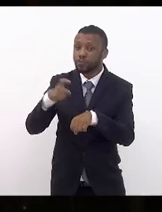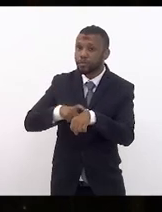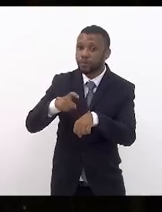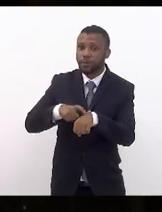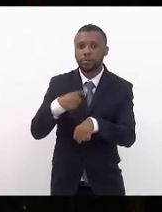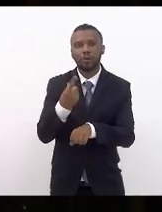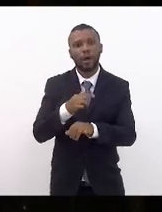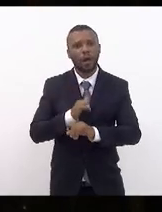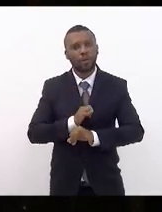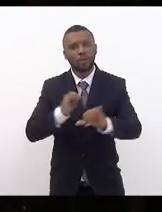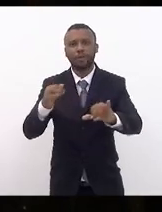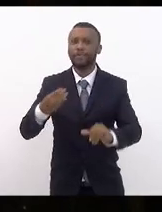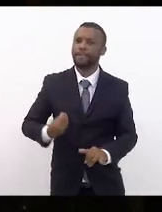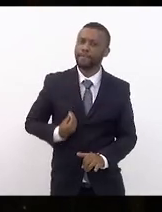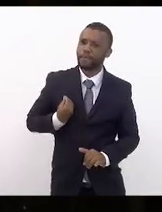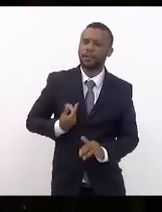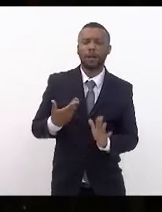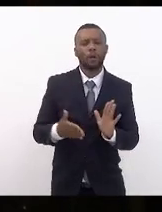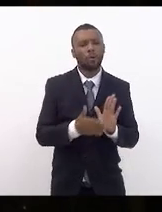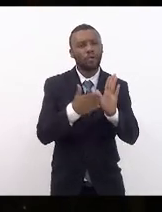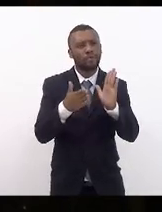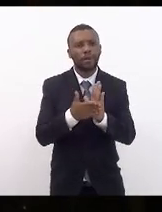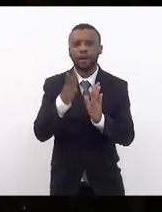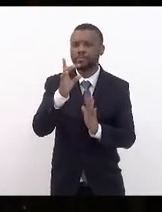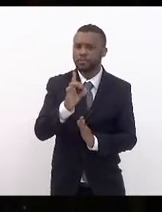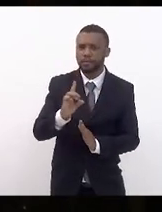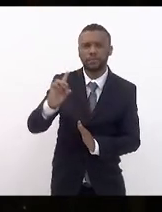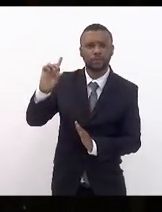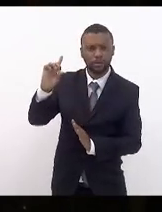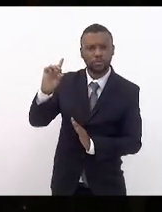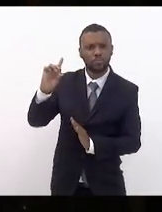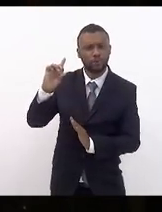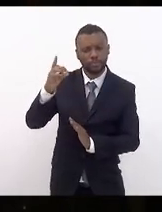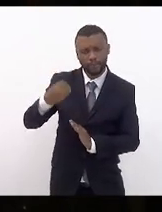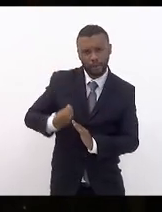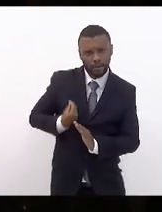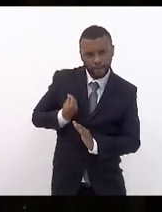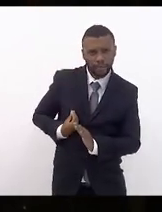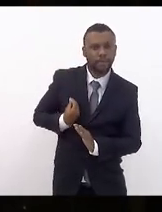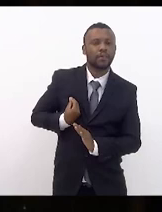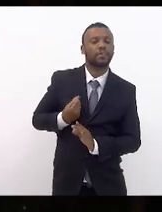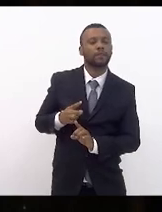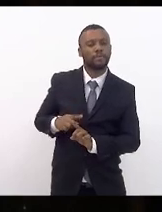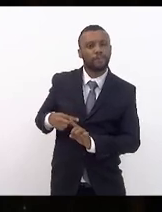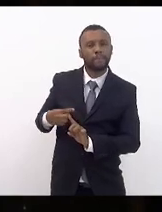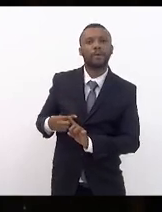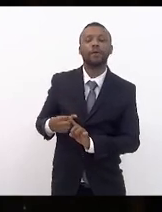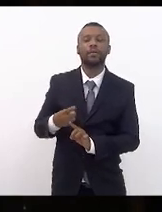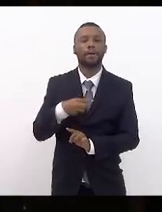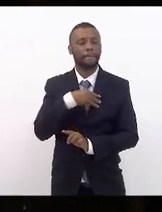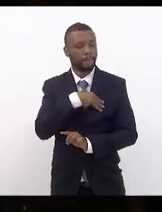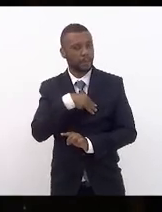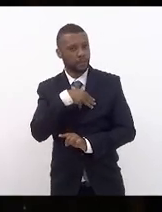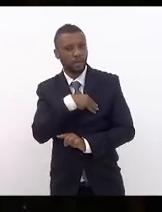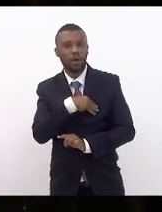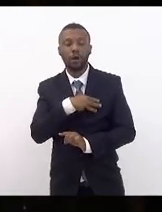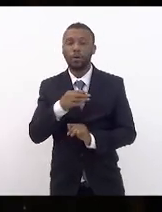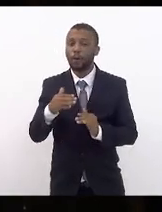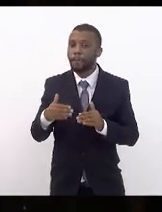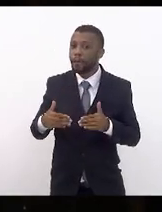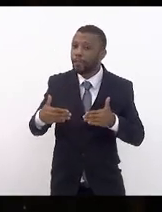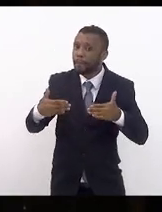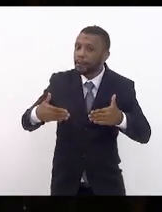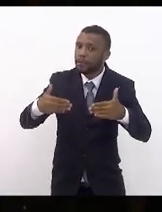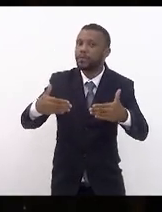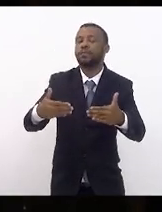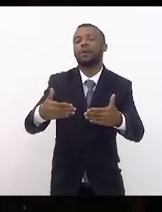vida. Louvado seja Deus pela vida, pela missão, pelo ministério